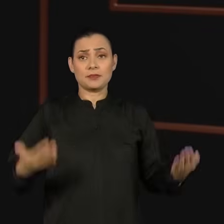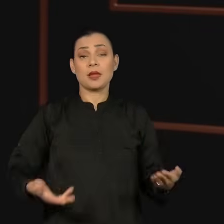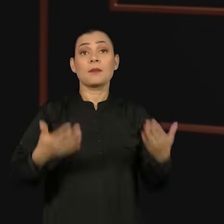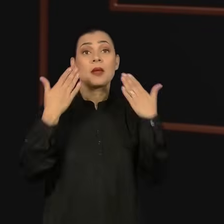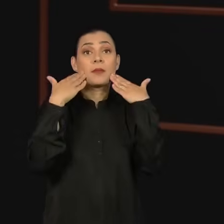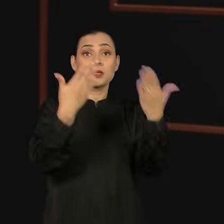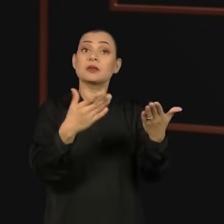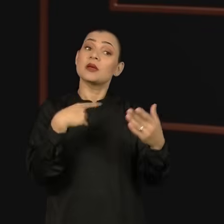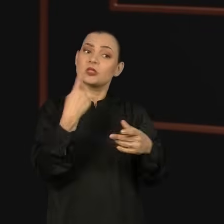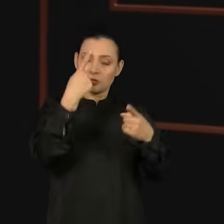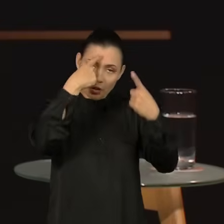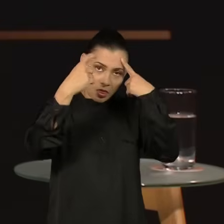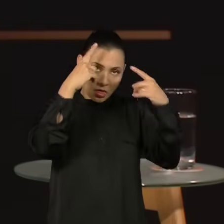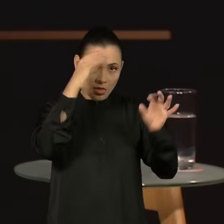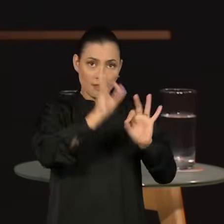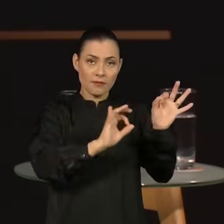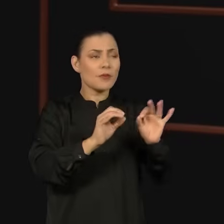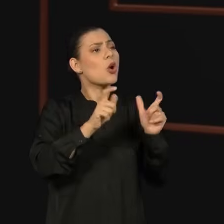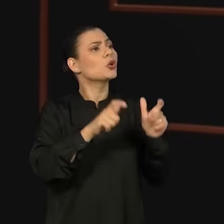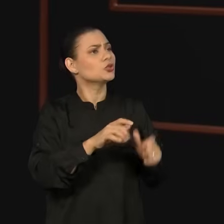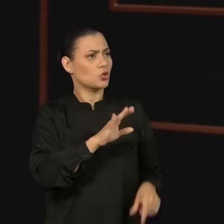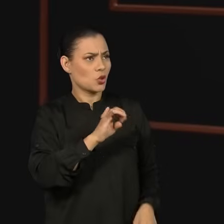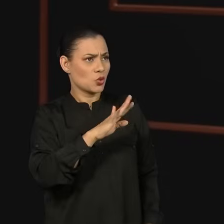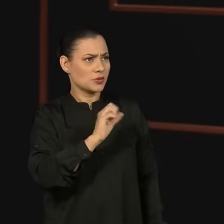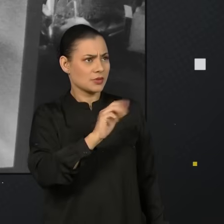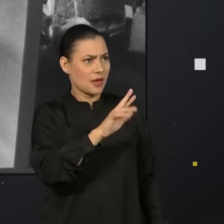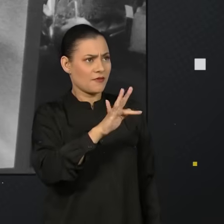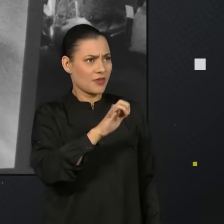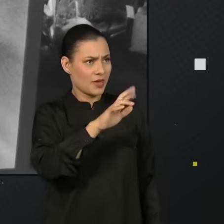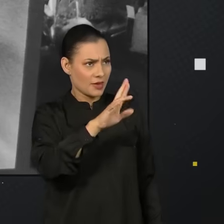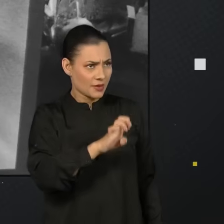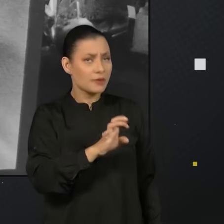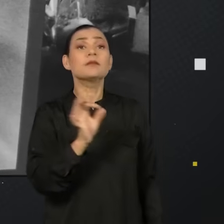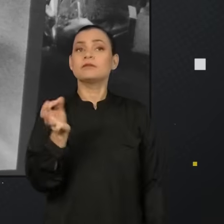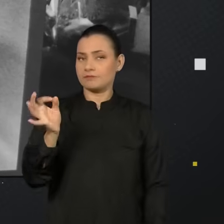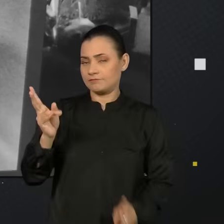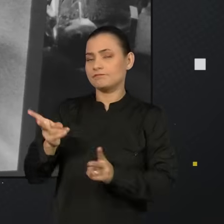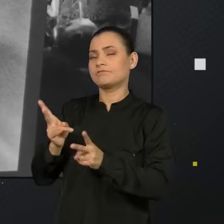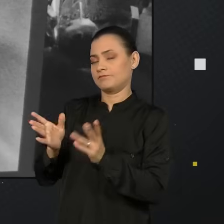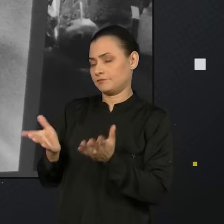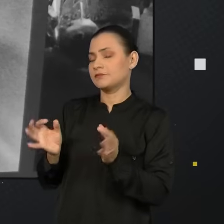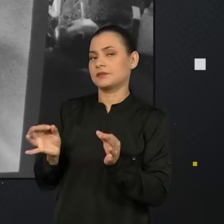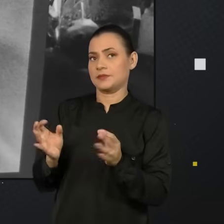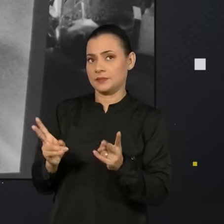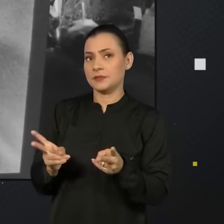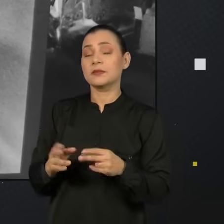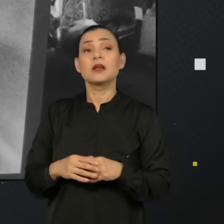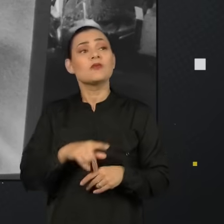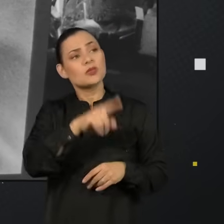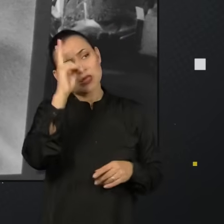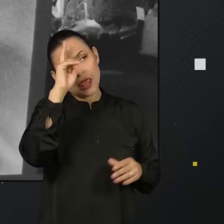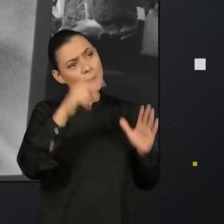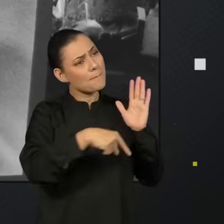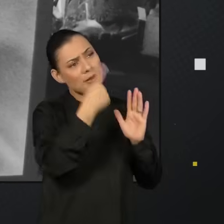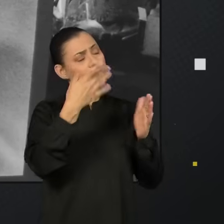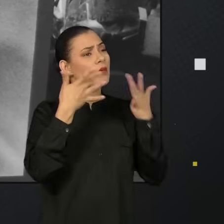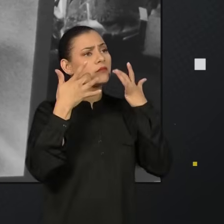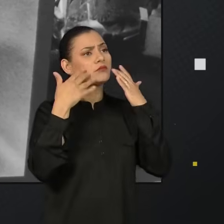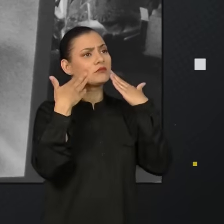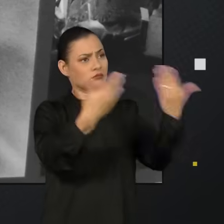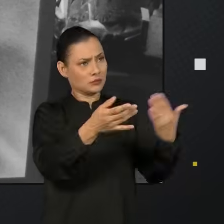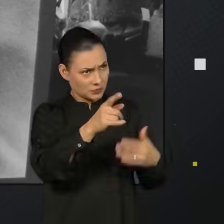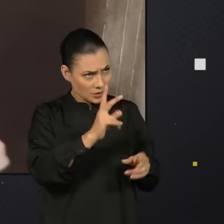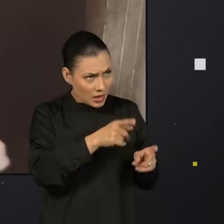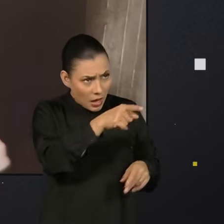aquelas maluquices todas. No Oscar Freire, isso? No Oscar Freire. No Oscar Freire. E você lembra o seu primeiro espetáculo lá?